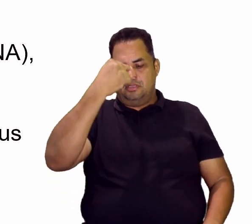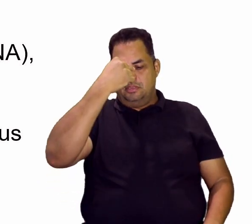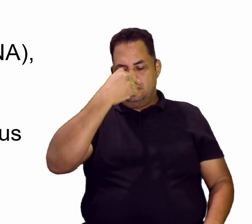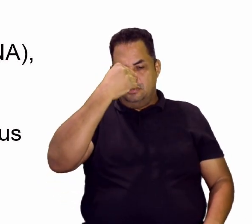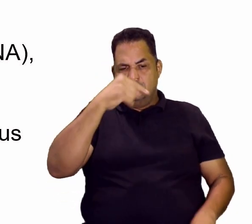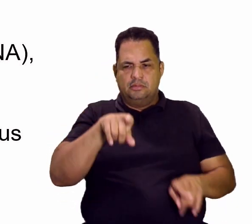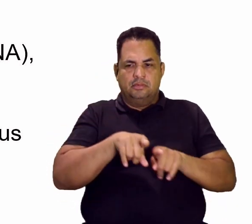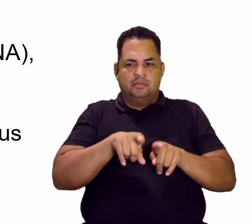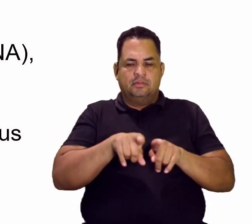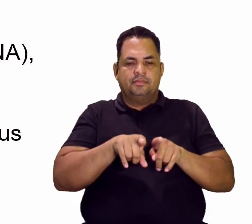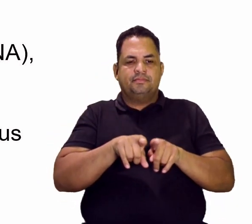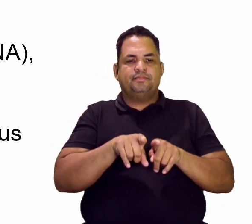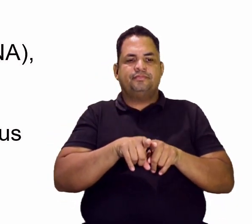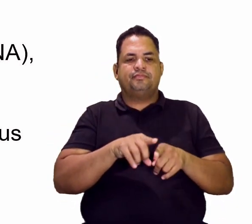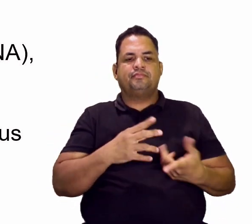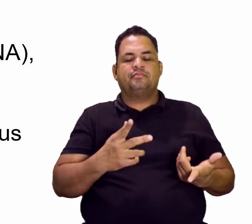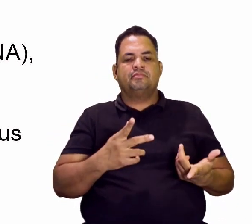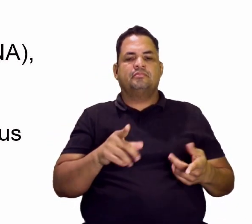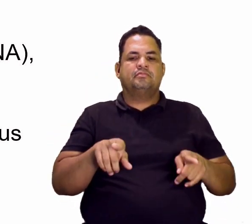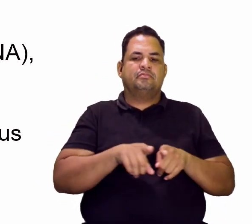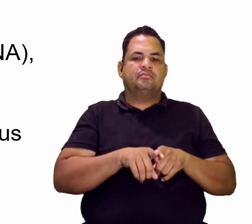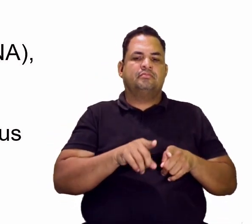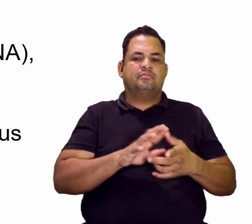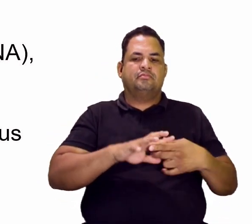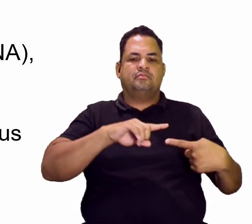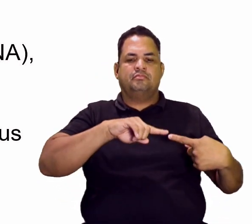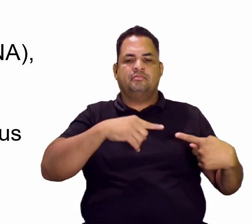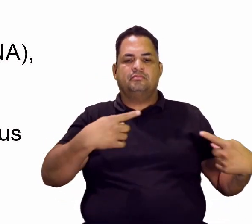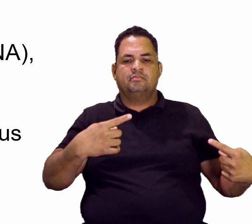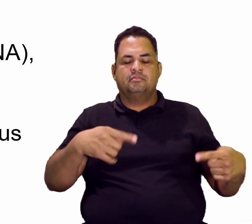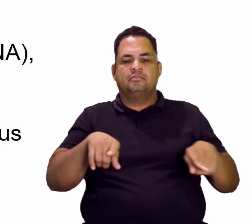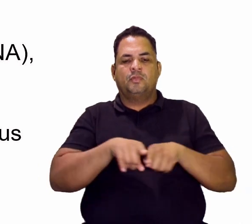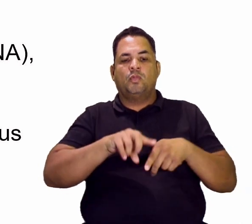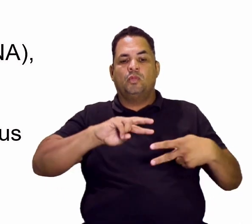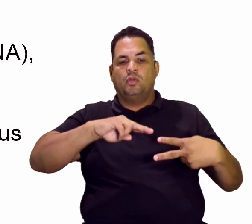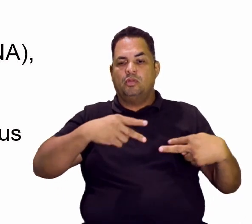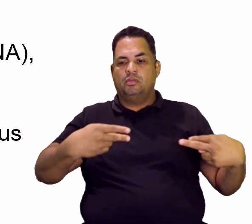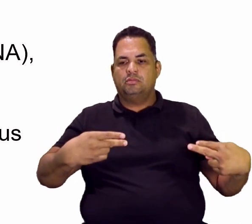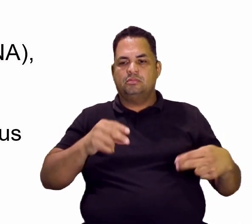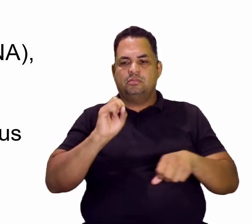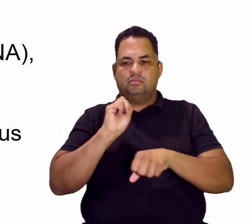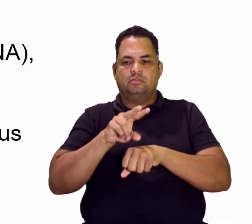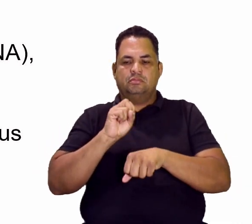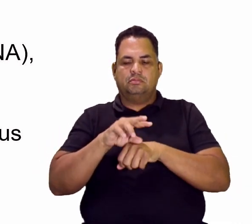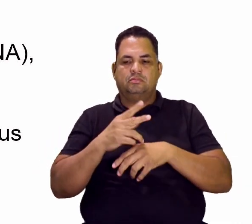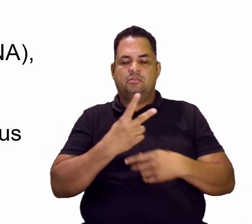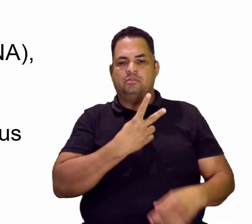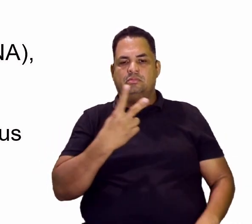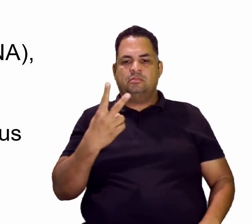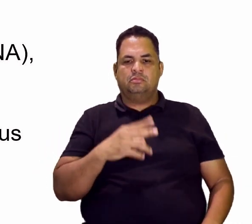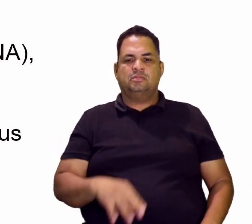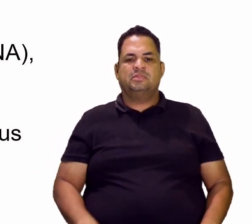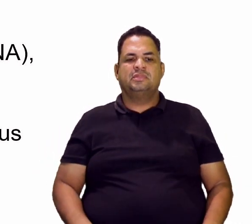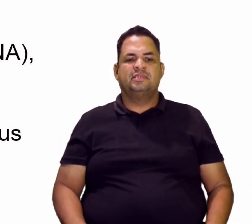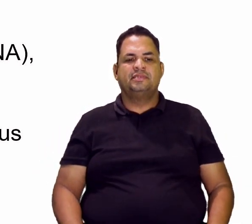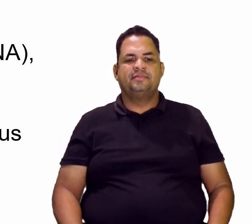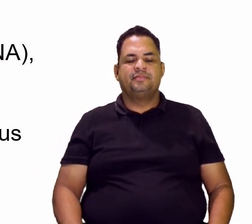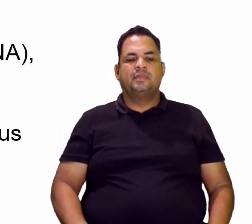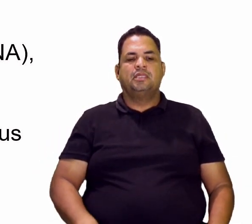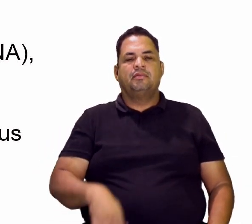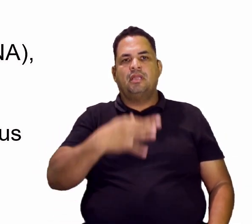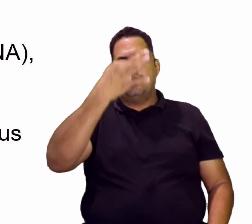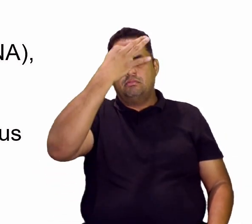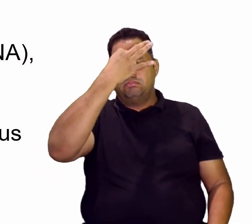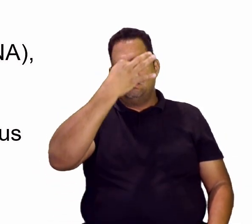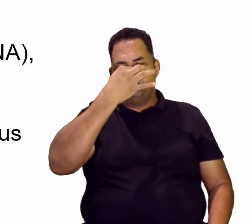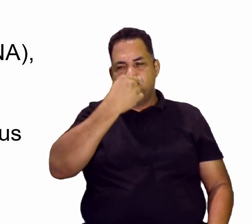ser causado por tanto vírus de DNA quanto vírus de RNA, tá? Então, é aquela diferença lá da